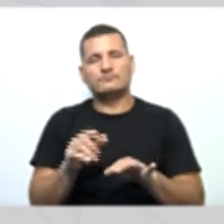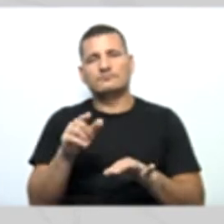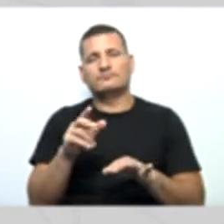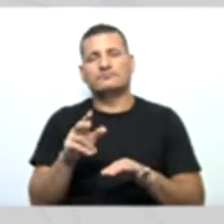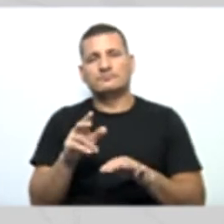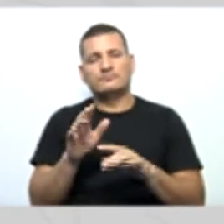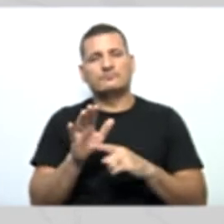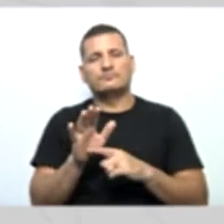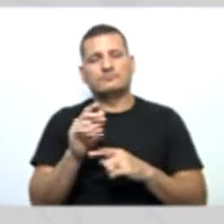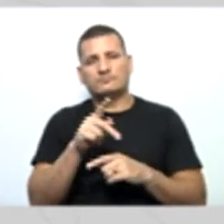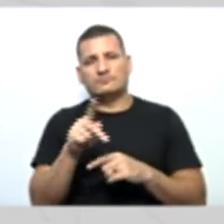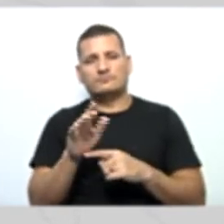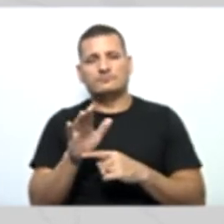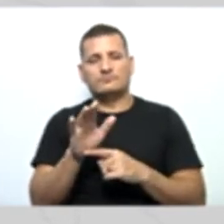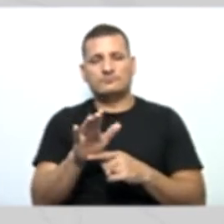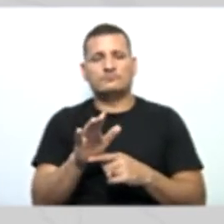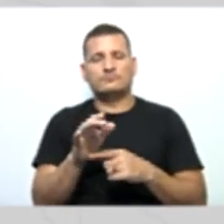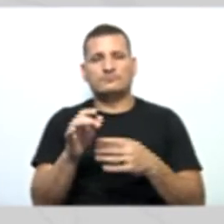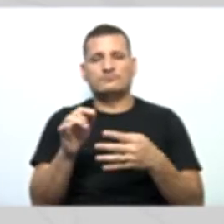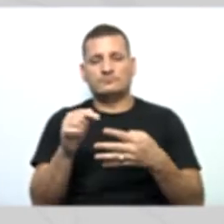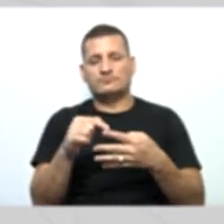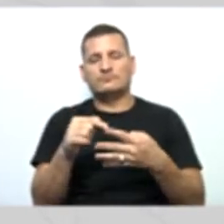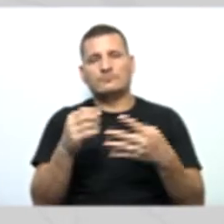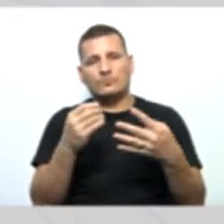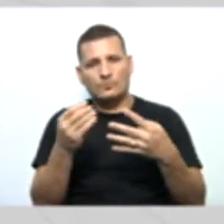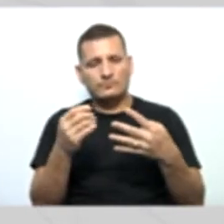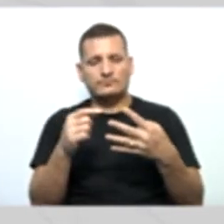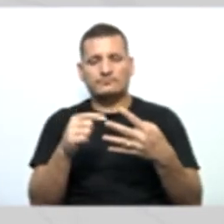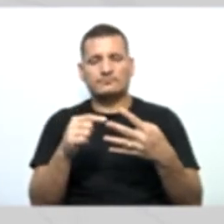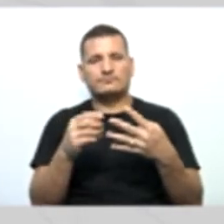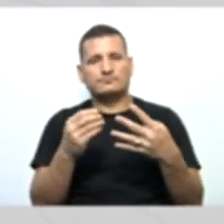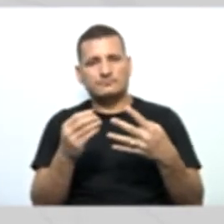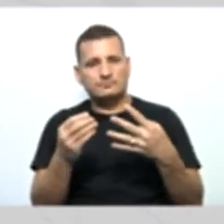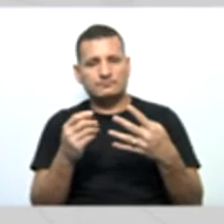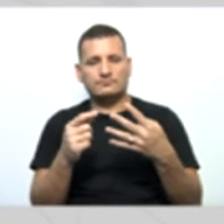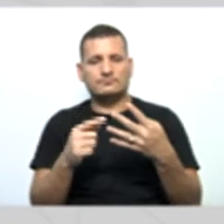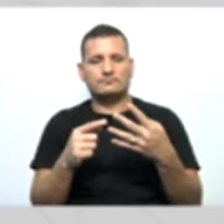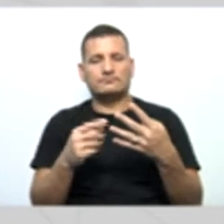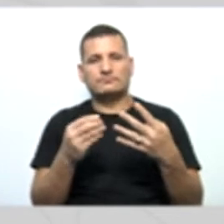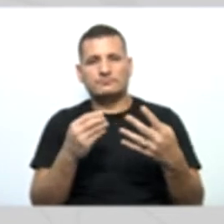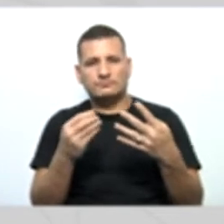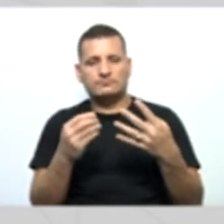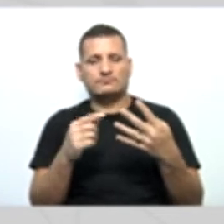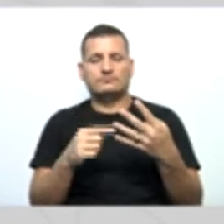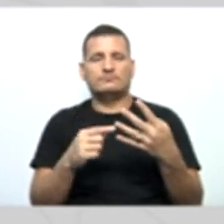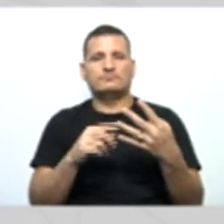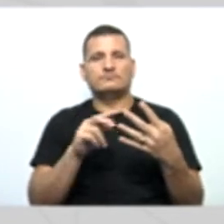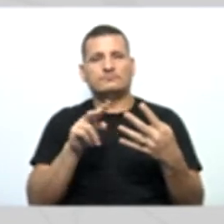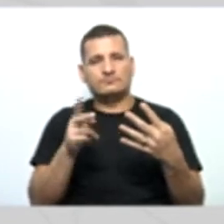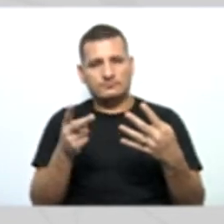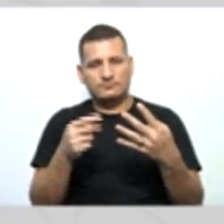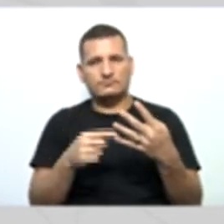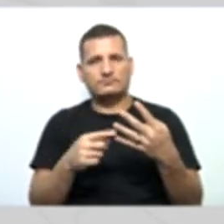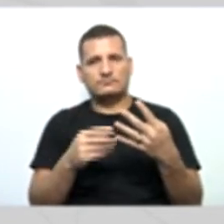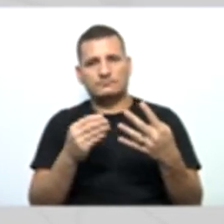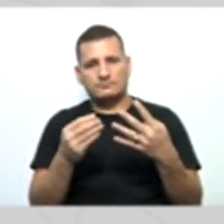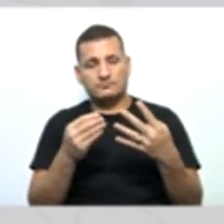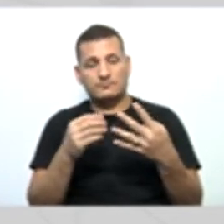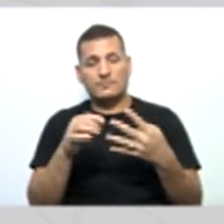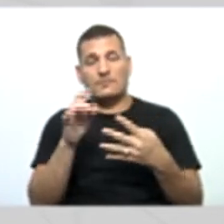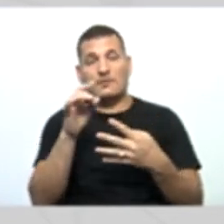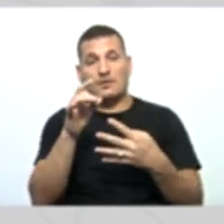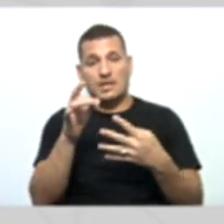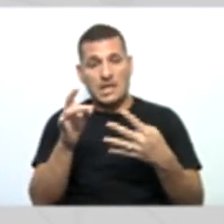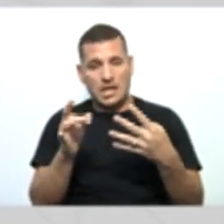que funciona o encapsulamento no código, como que funciona o polimorfismo no código e herança também. E esses recursos nós